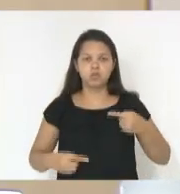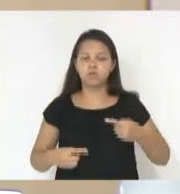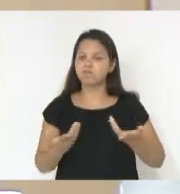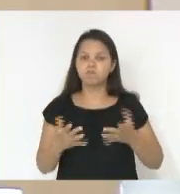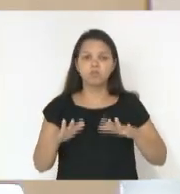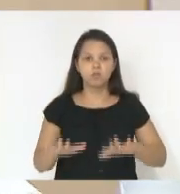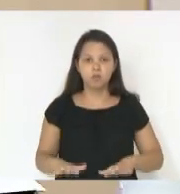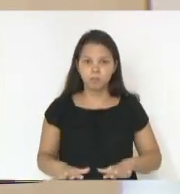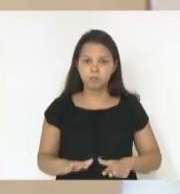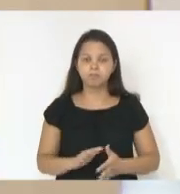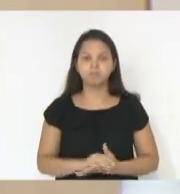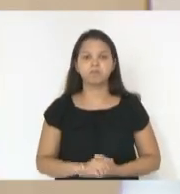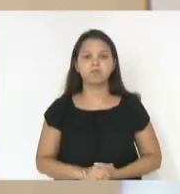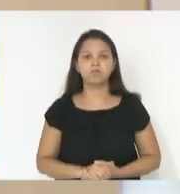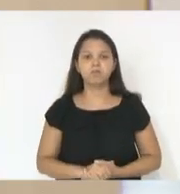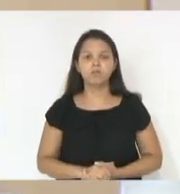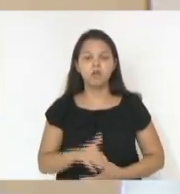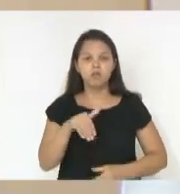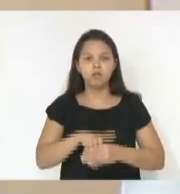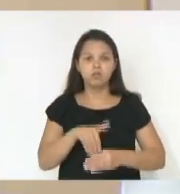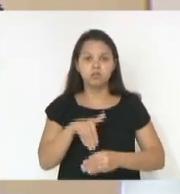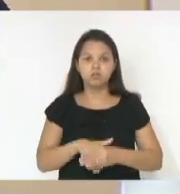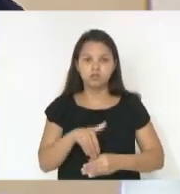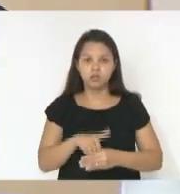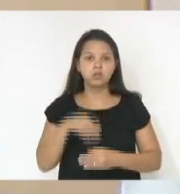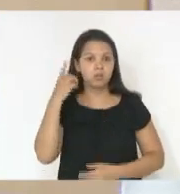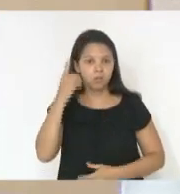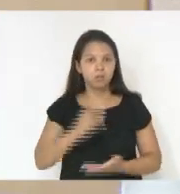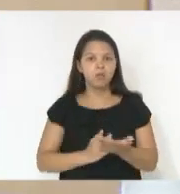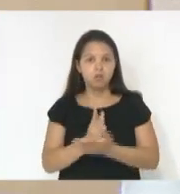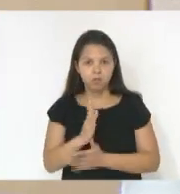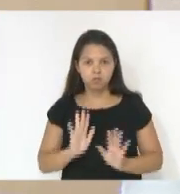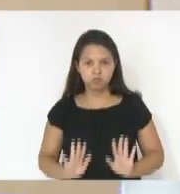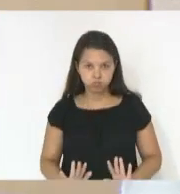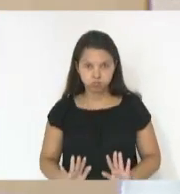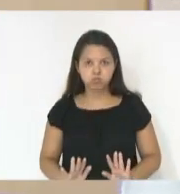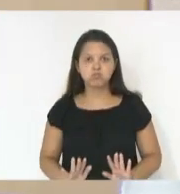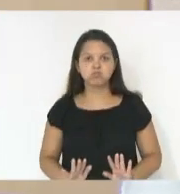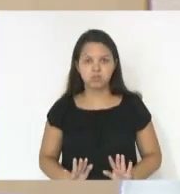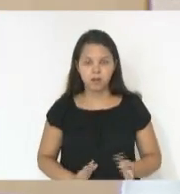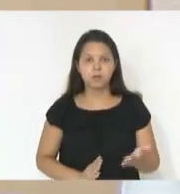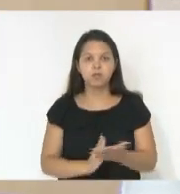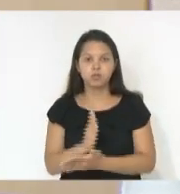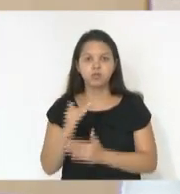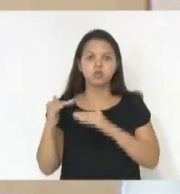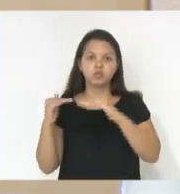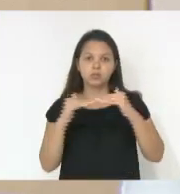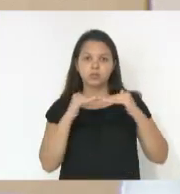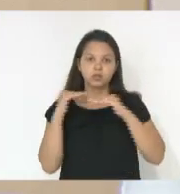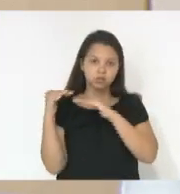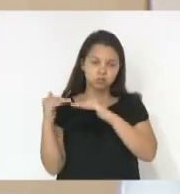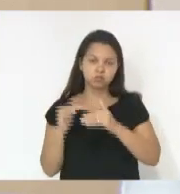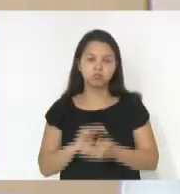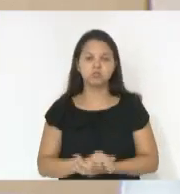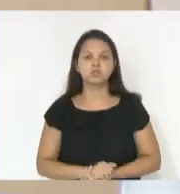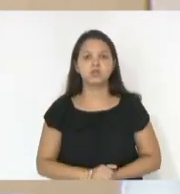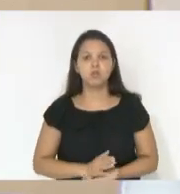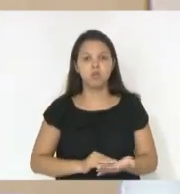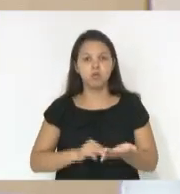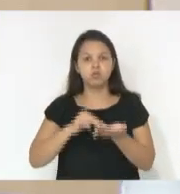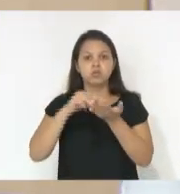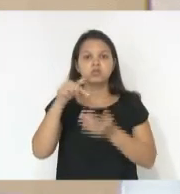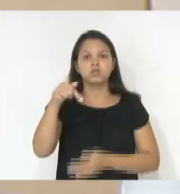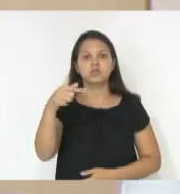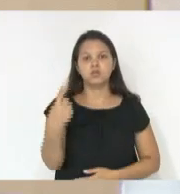havendo mais quem queira discutir em votação. Deputados que aprovam, permaneçam como se encontram. Aprovado por unanimidade. Moção